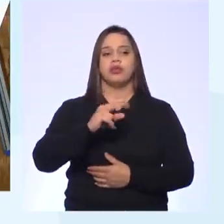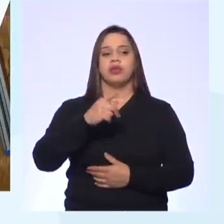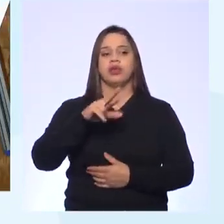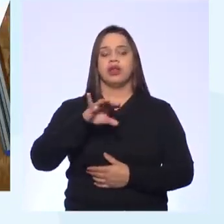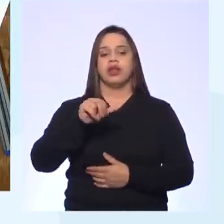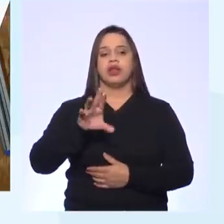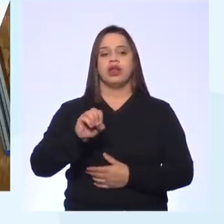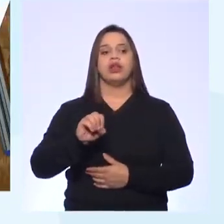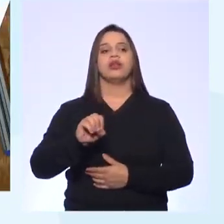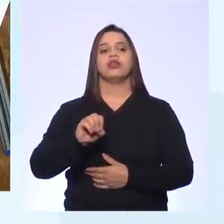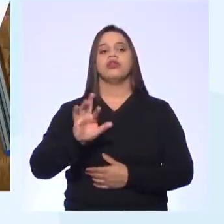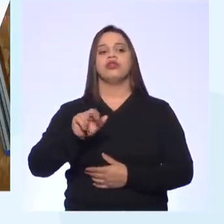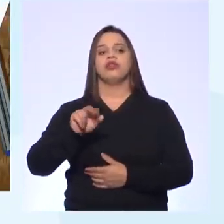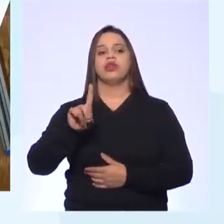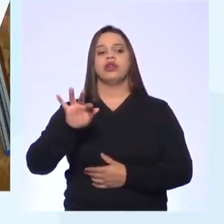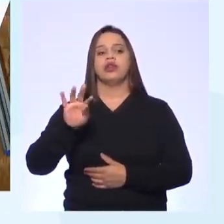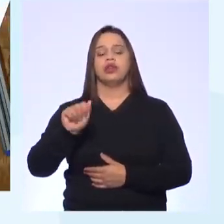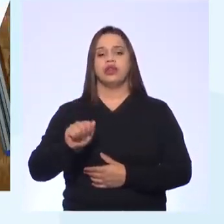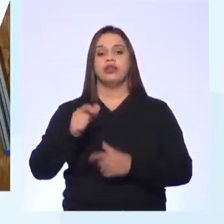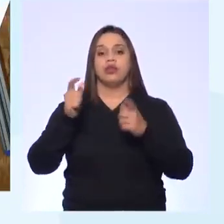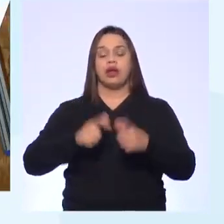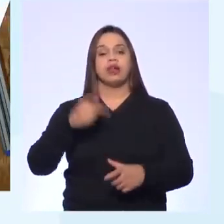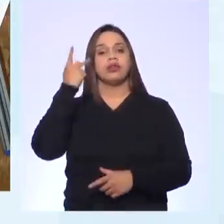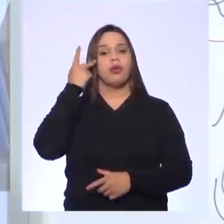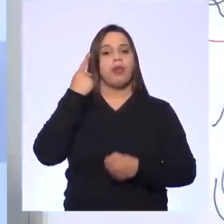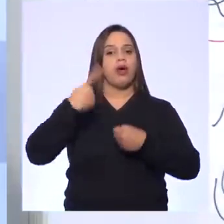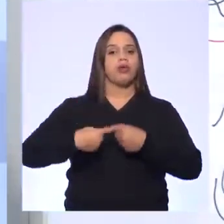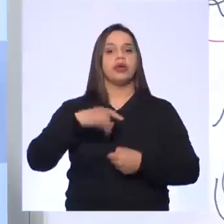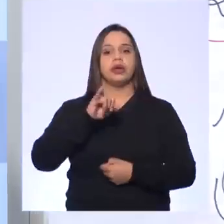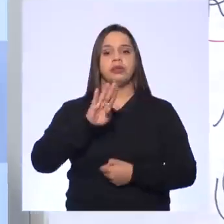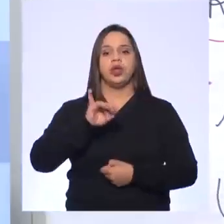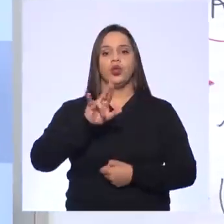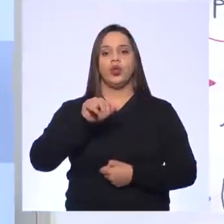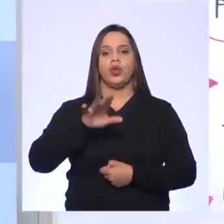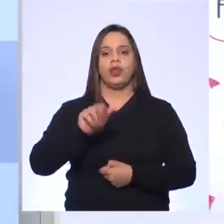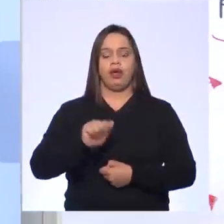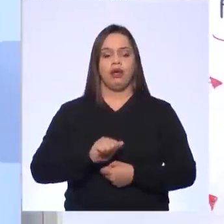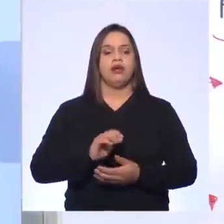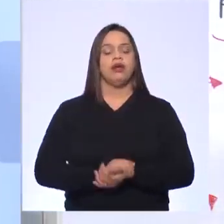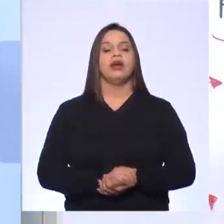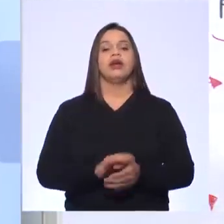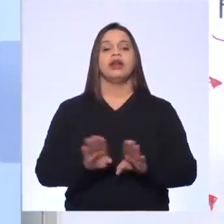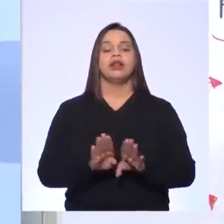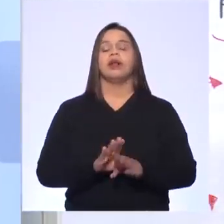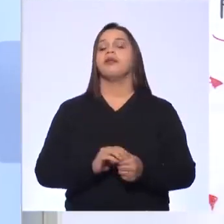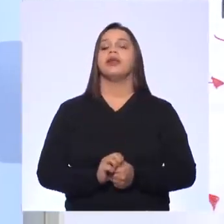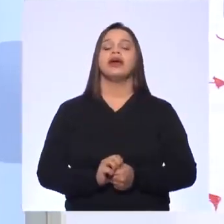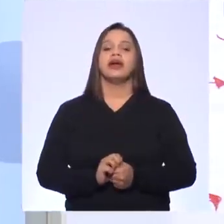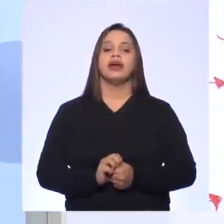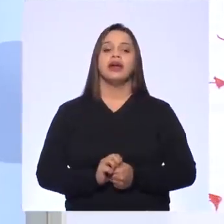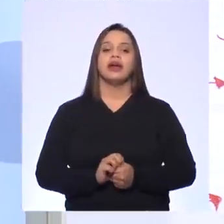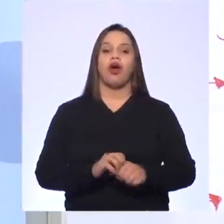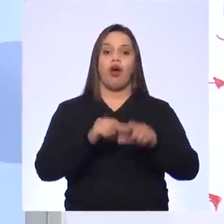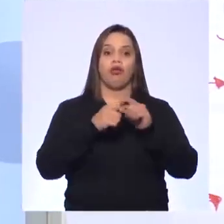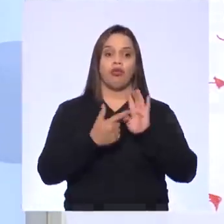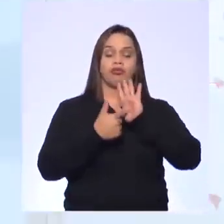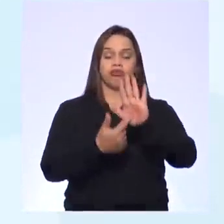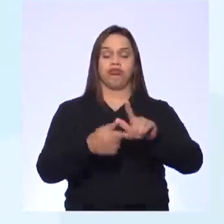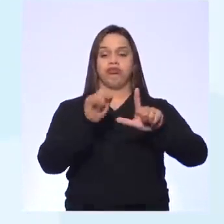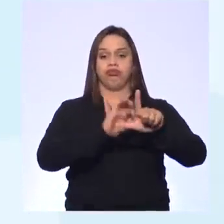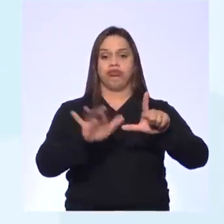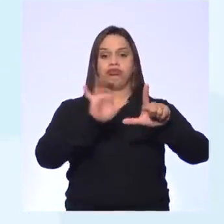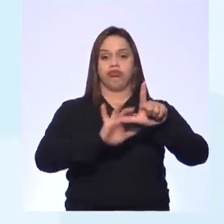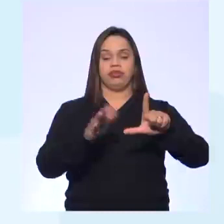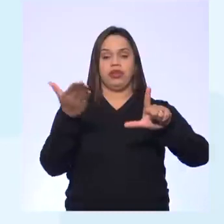Freitas, de Ibiúna. Foi a mãe dela que mandou essa atividade, a Tamires. E vou deixar vocês aí com o QR Code para avaliar a